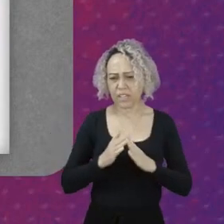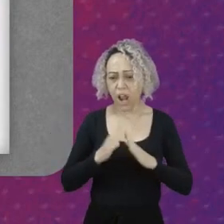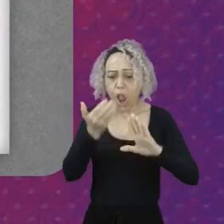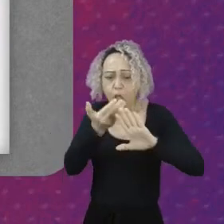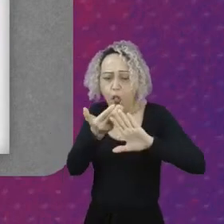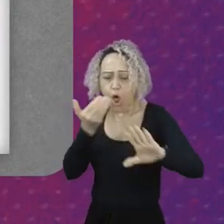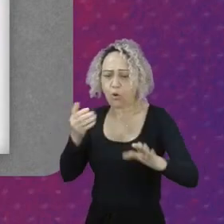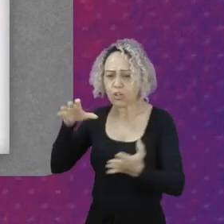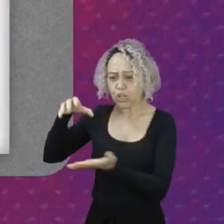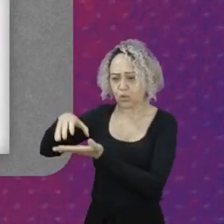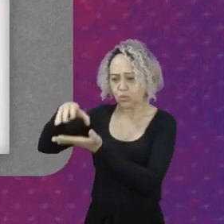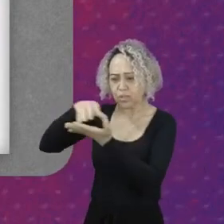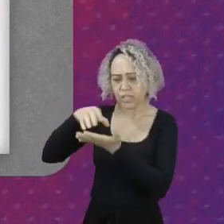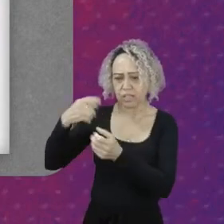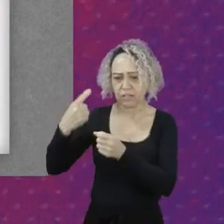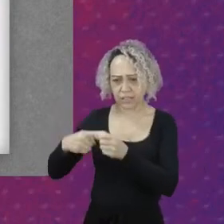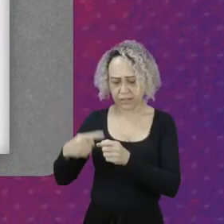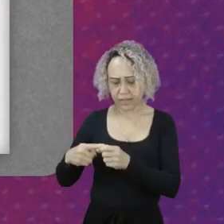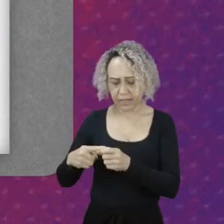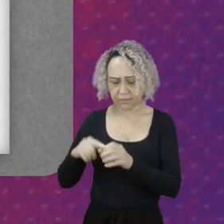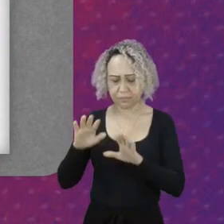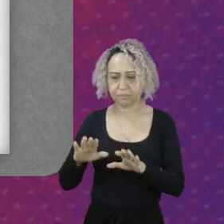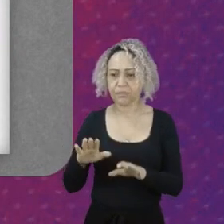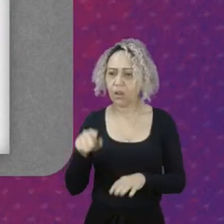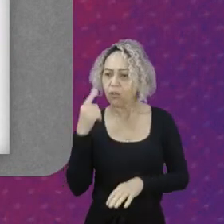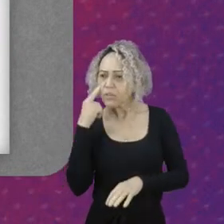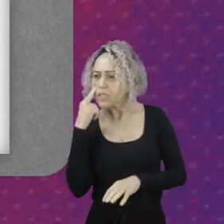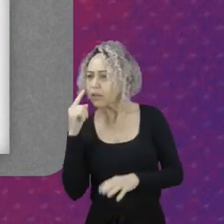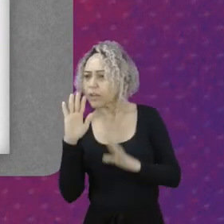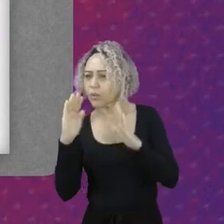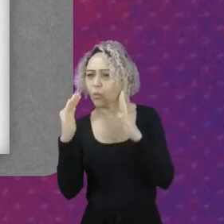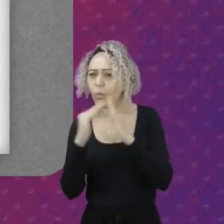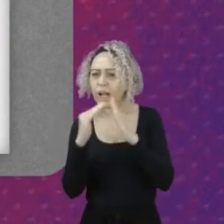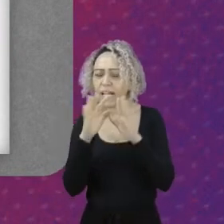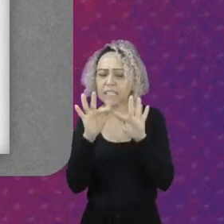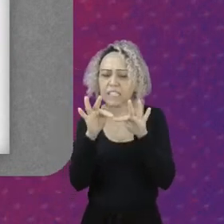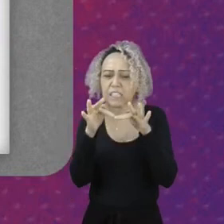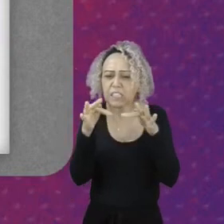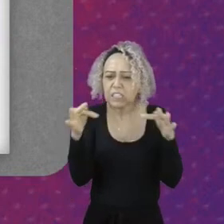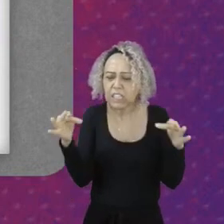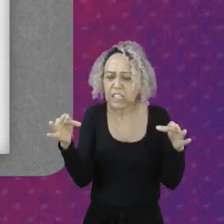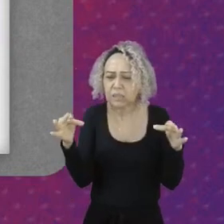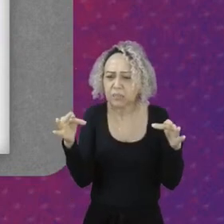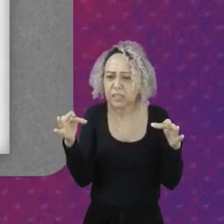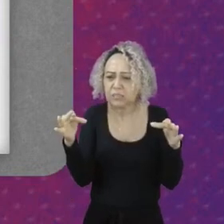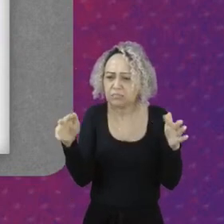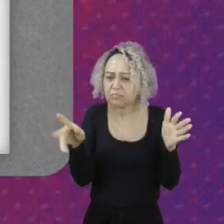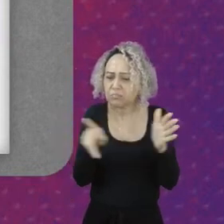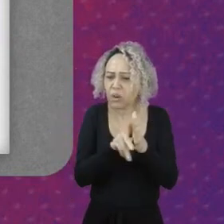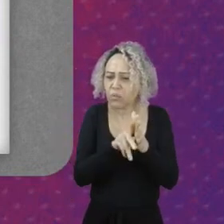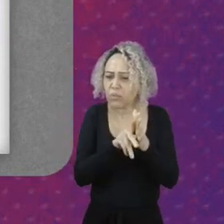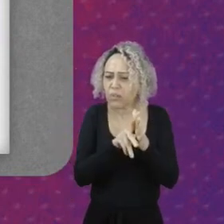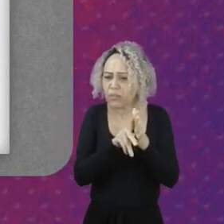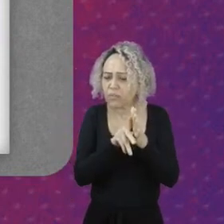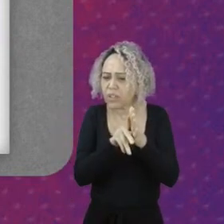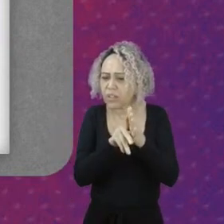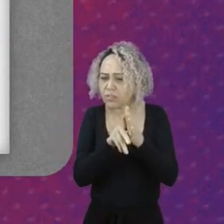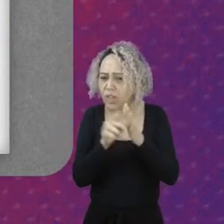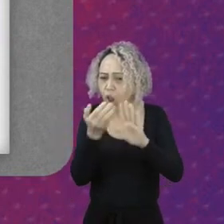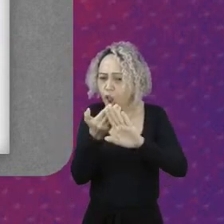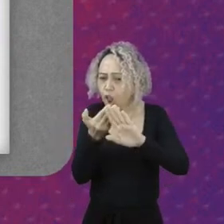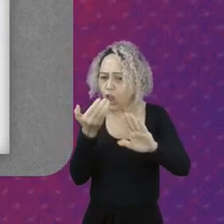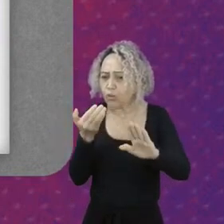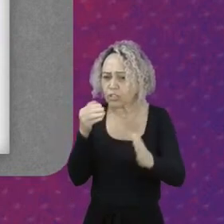estão vendo. É uma casa bem simples, é uma casa de vila, onde a gente conseguiu localizar